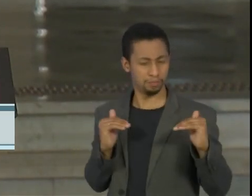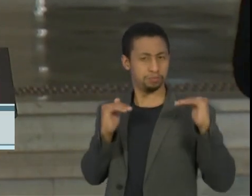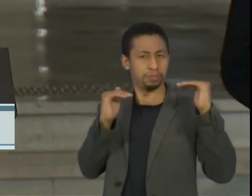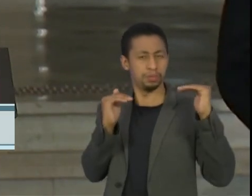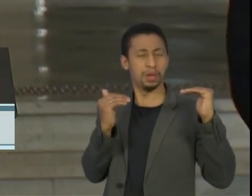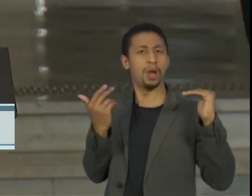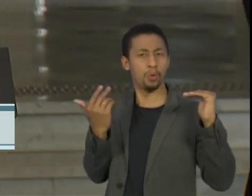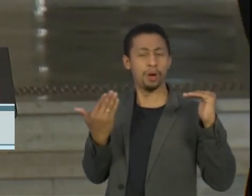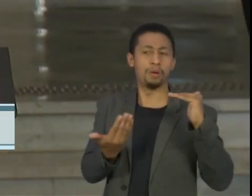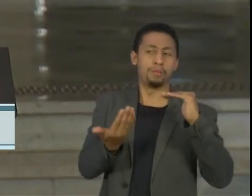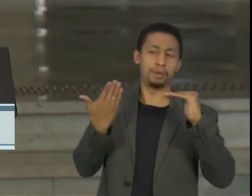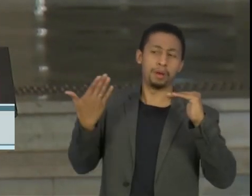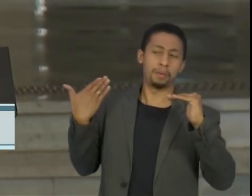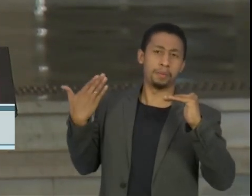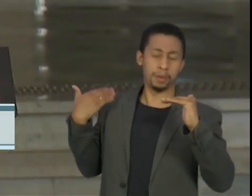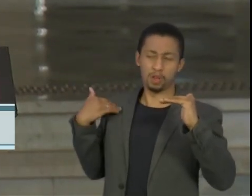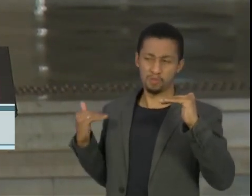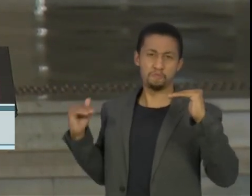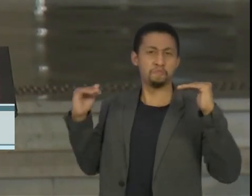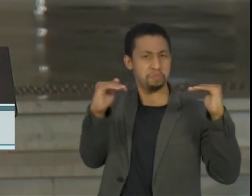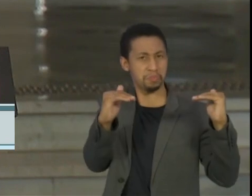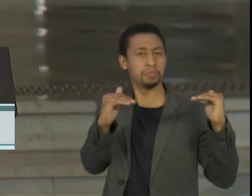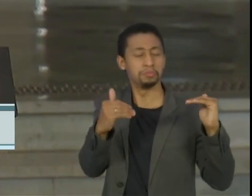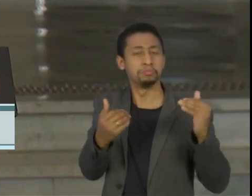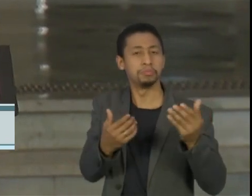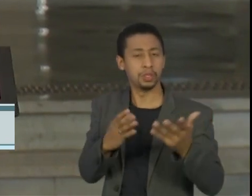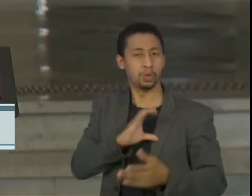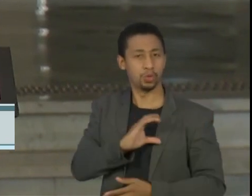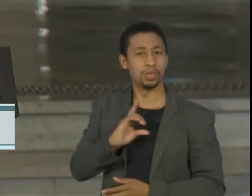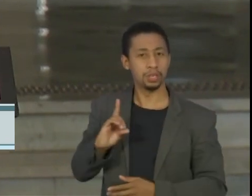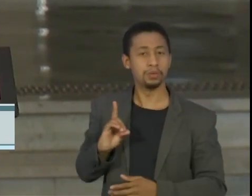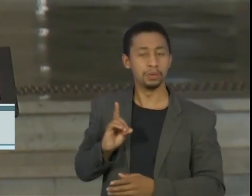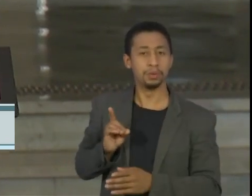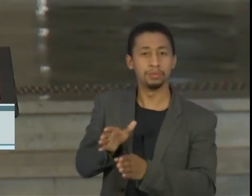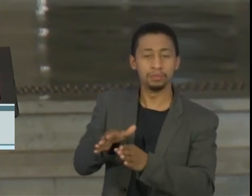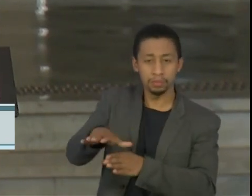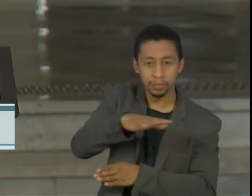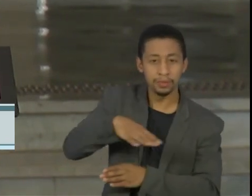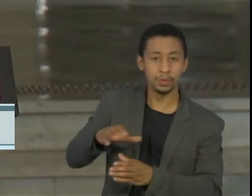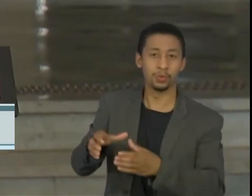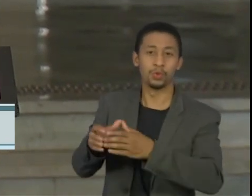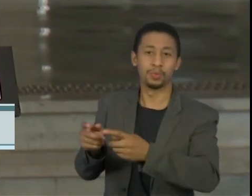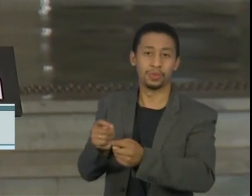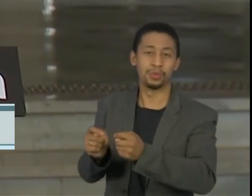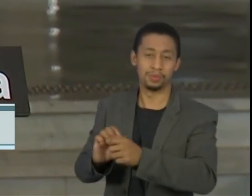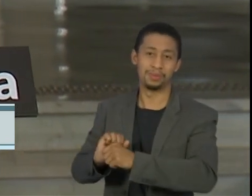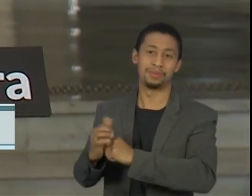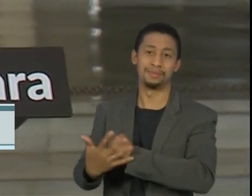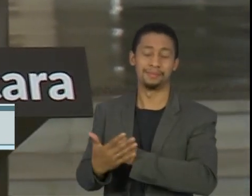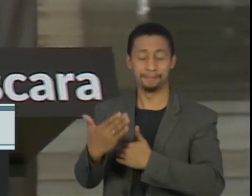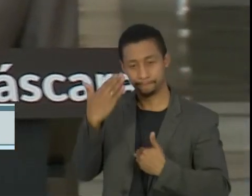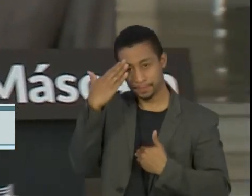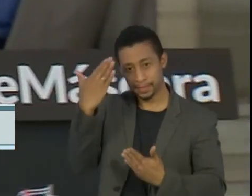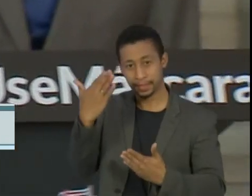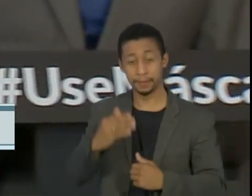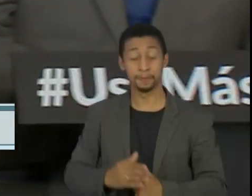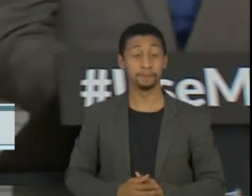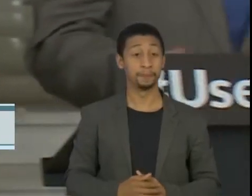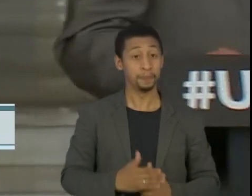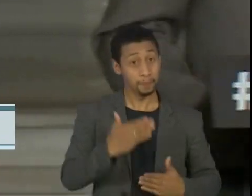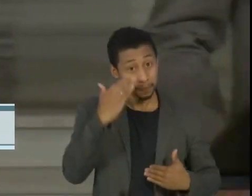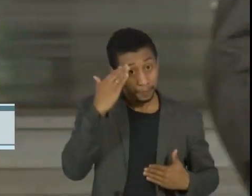me antecederam nessa função de coordenar o centro de contingência. Muito obrigado. Obrigado. Nós aqui agradecemos, doutor Paulo Menezes,